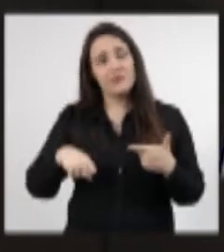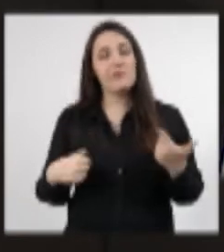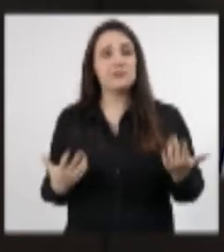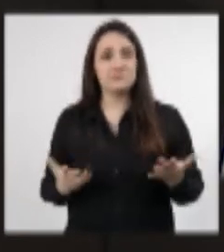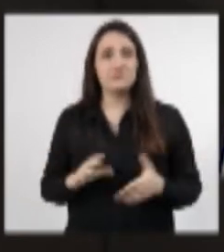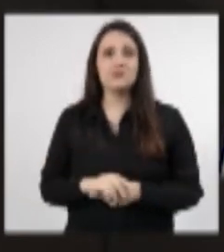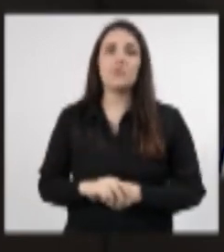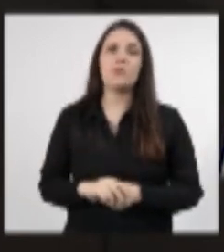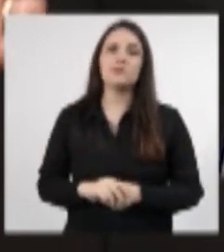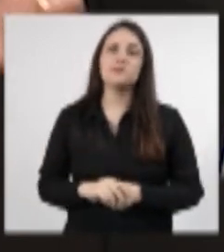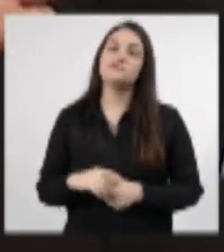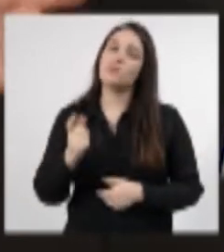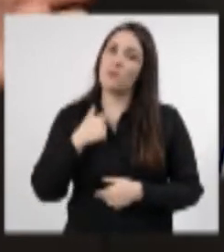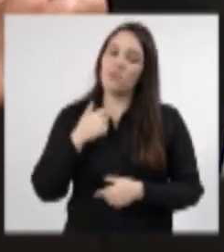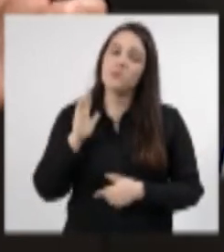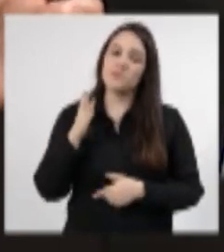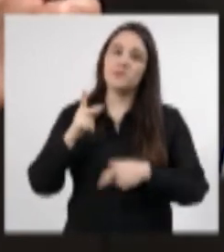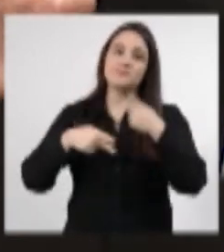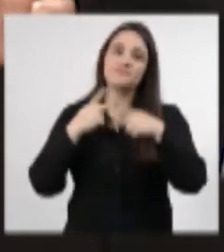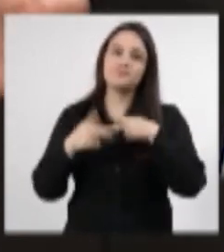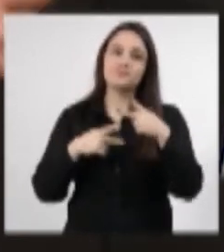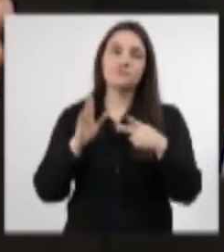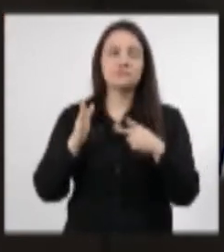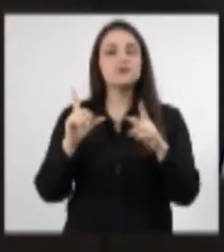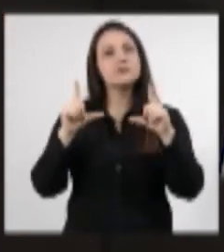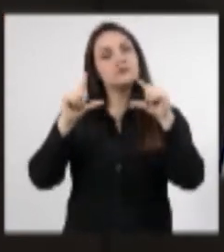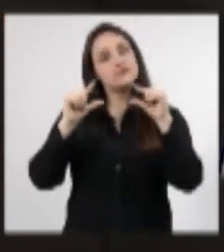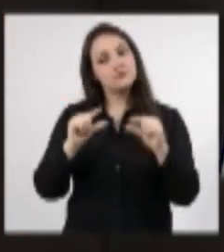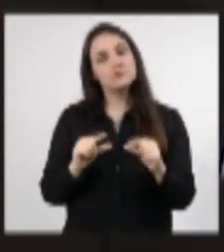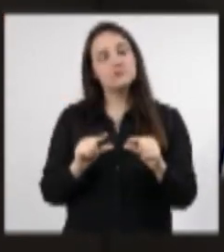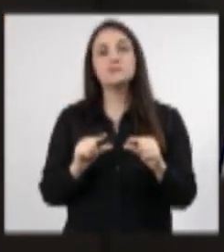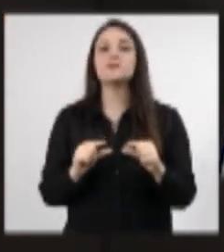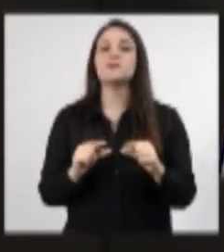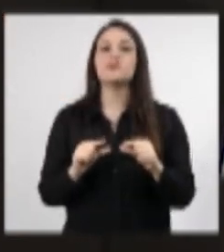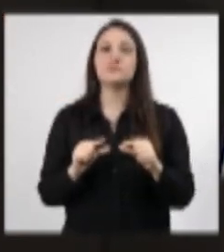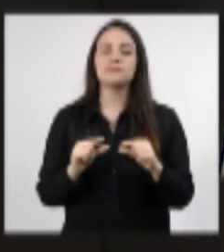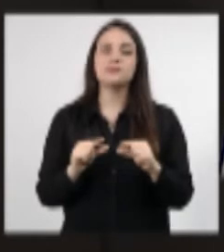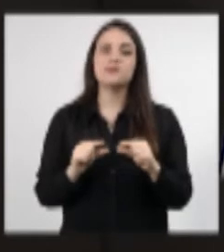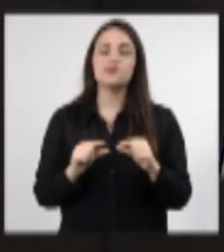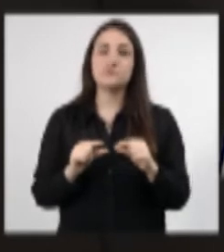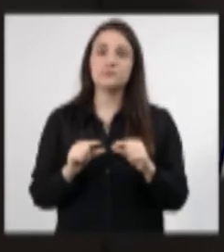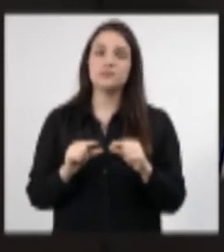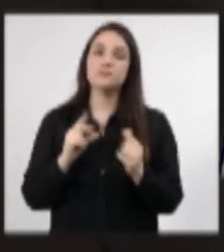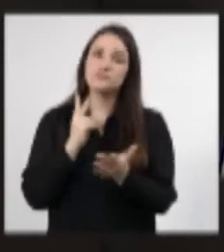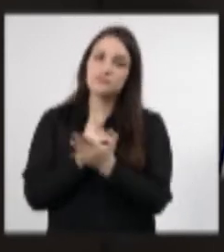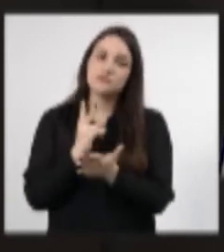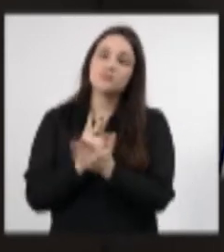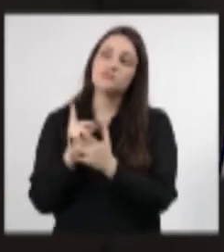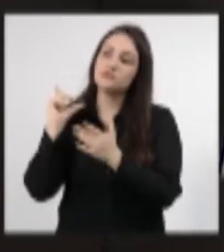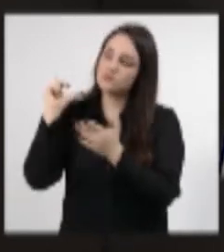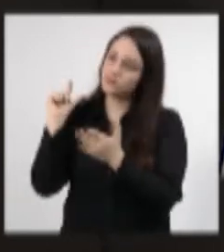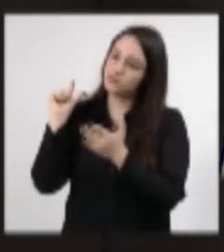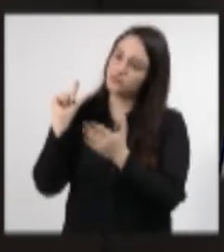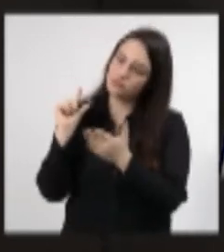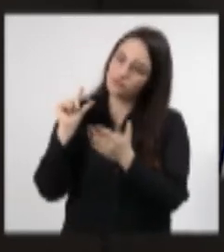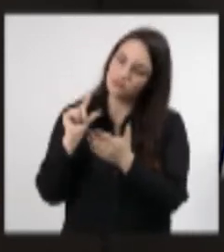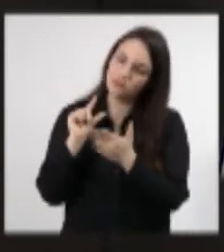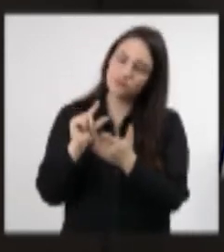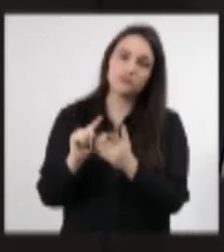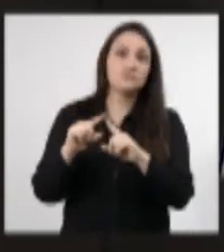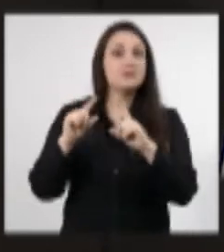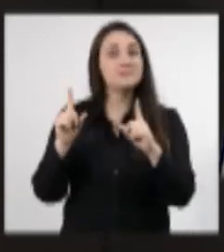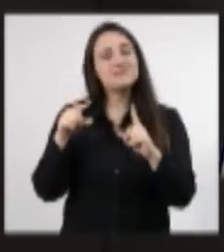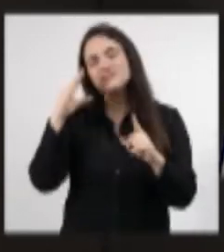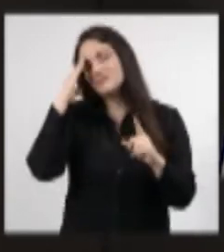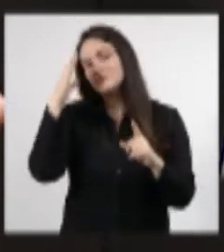aí. E conforme eu já disse, nós reduzimos ano a ano. Mais do que isso, é fundamental a